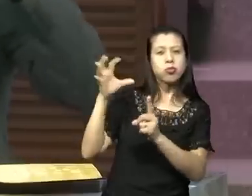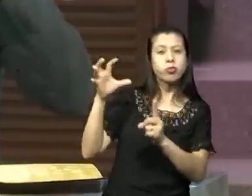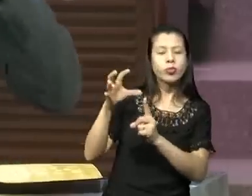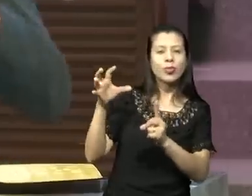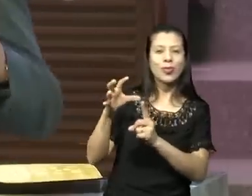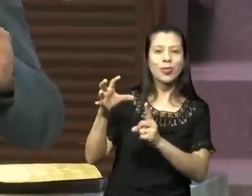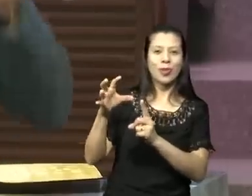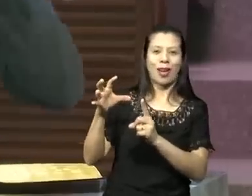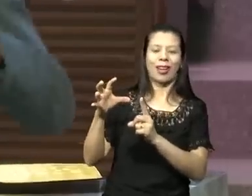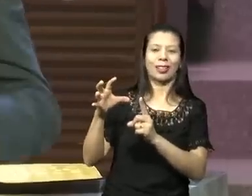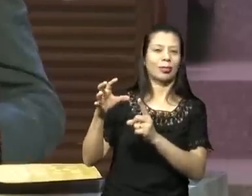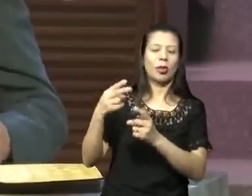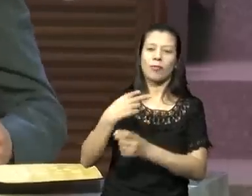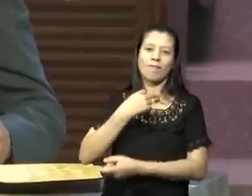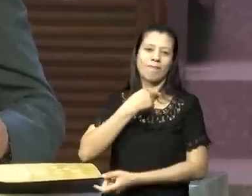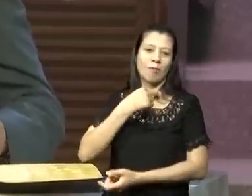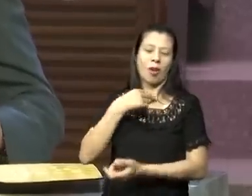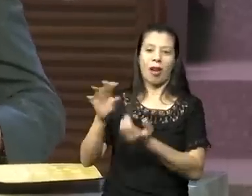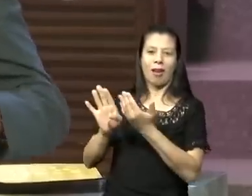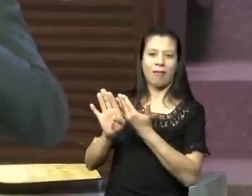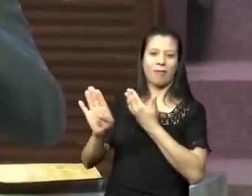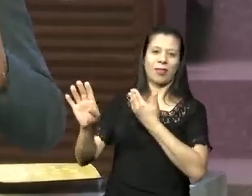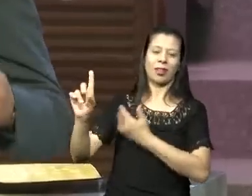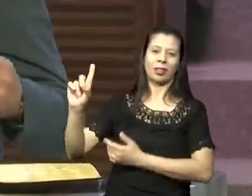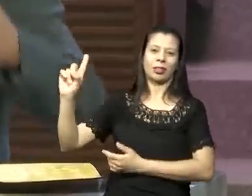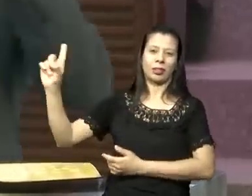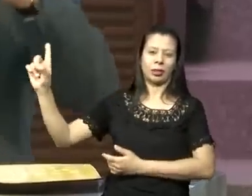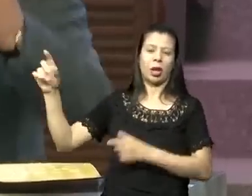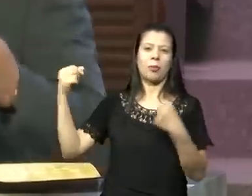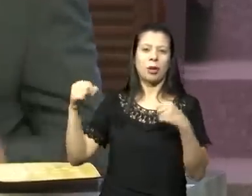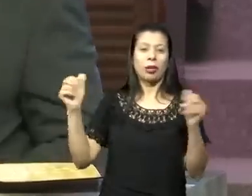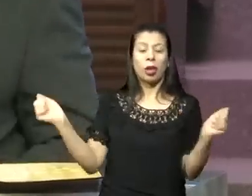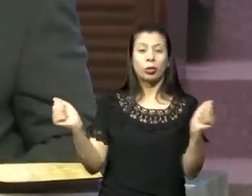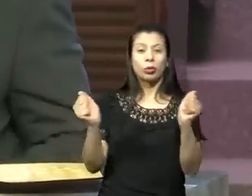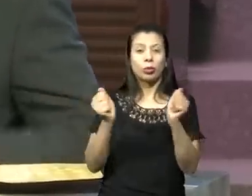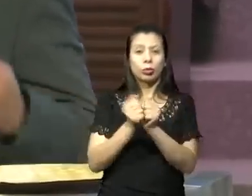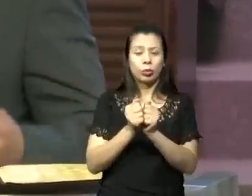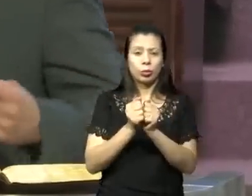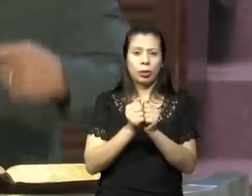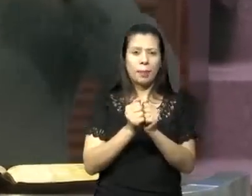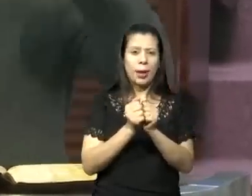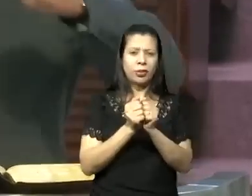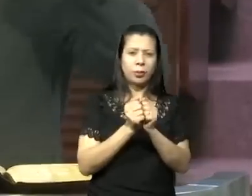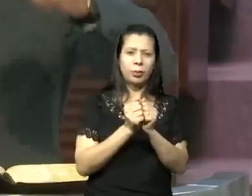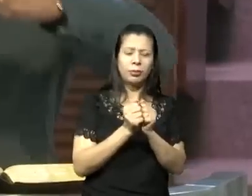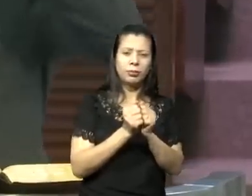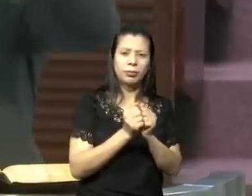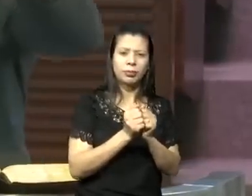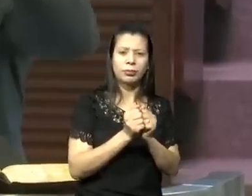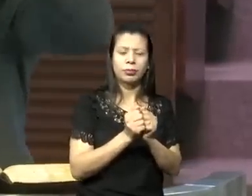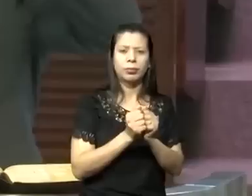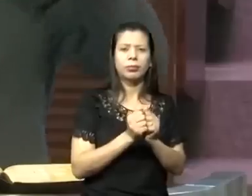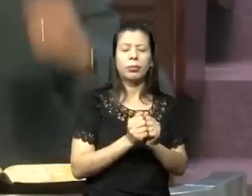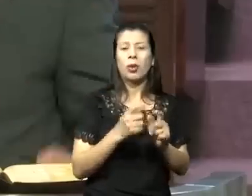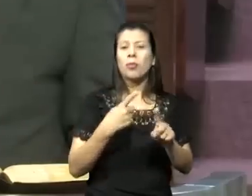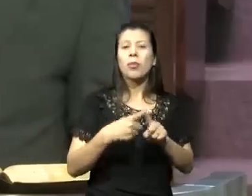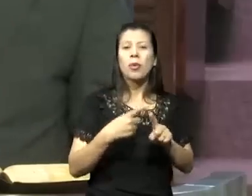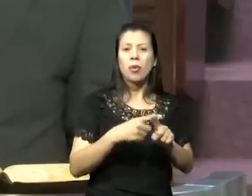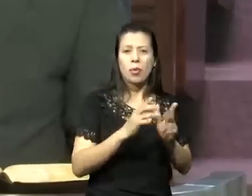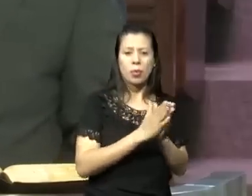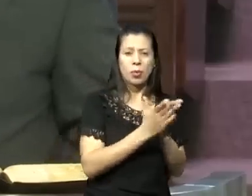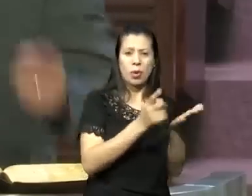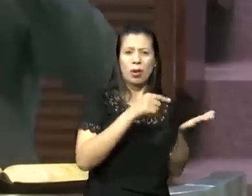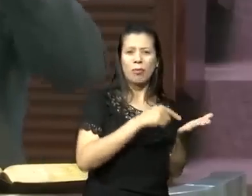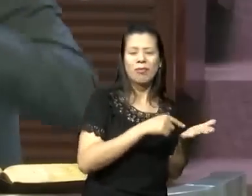toda alma toda vida que se recusa entregar-se a Deus acha-se sobre o domínio do demônio